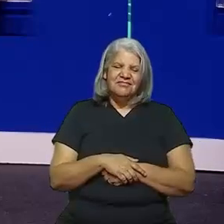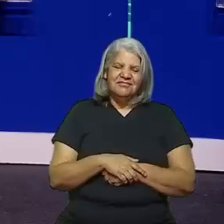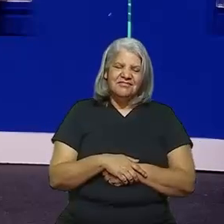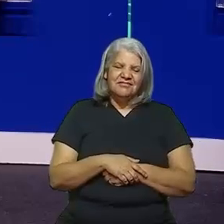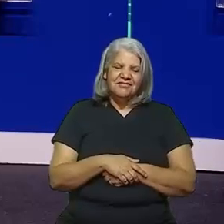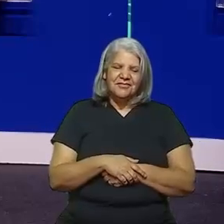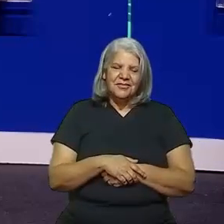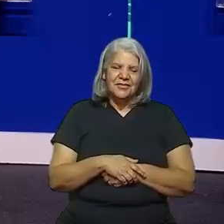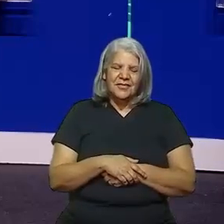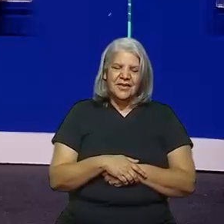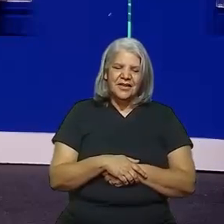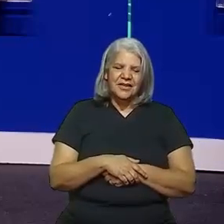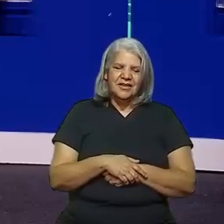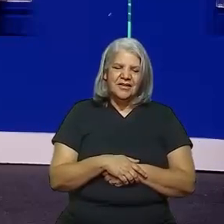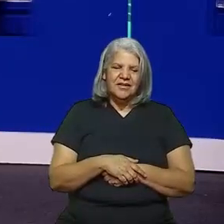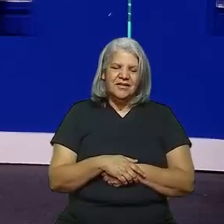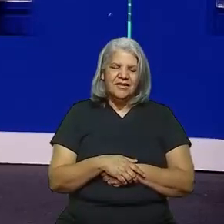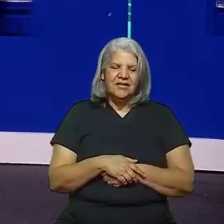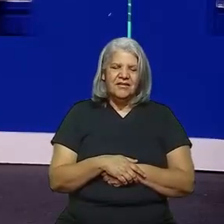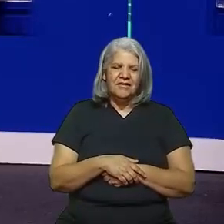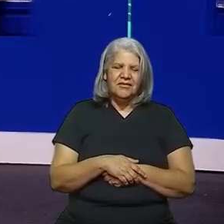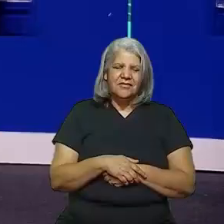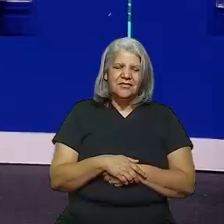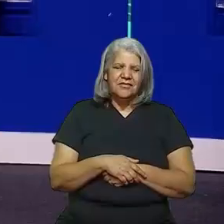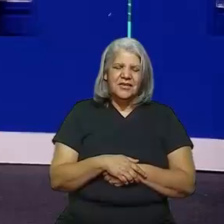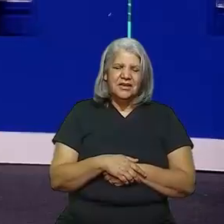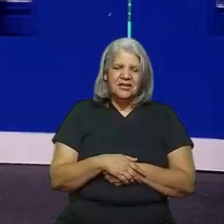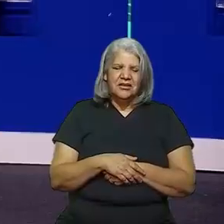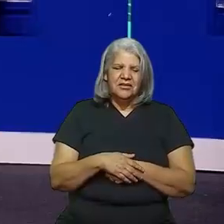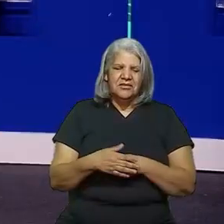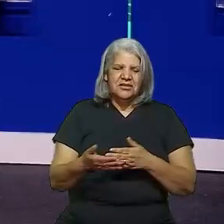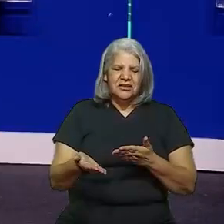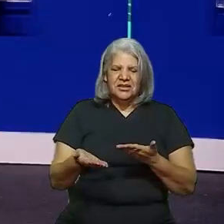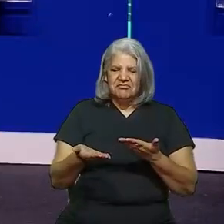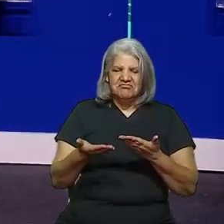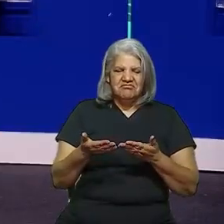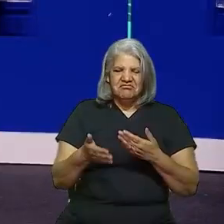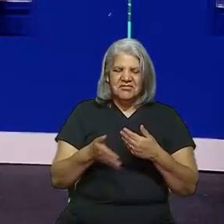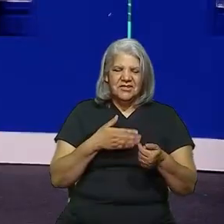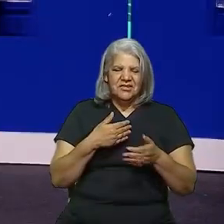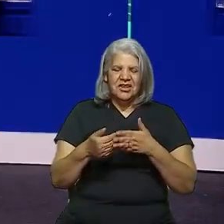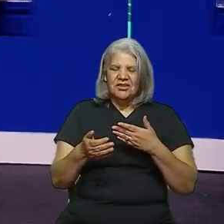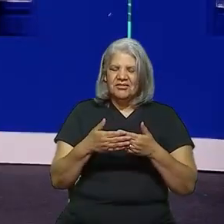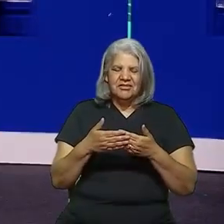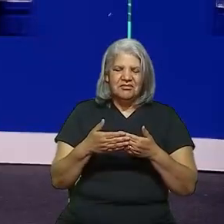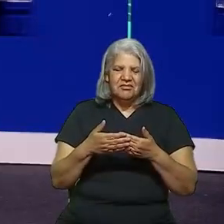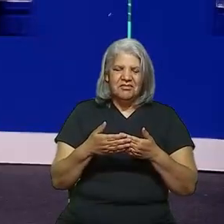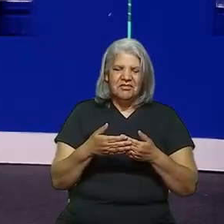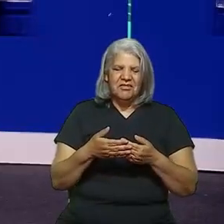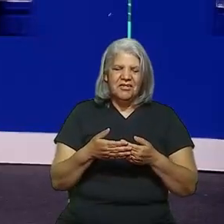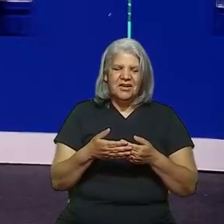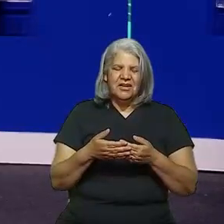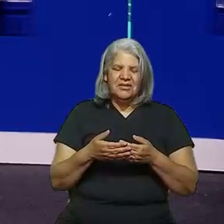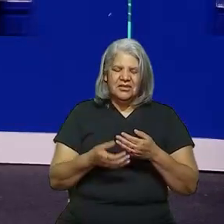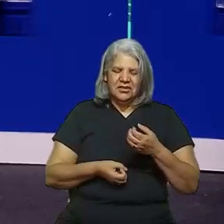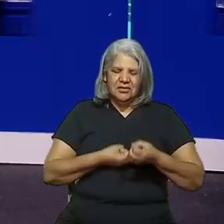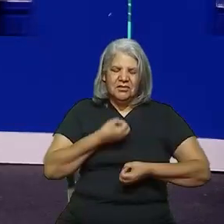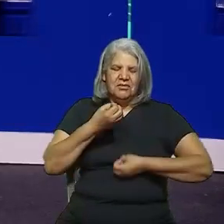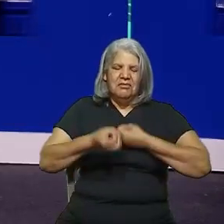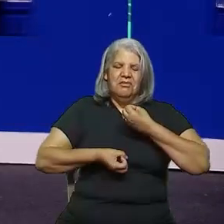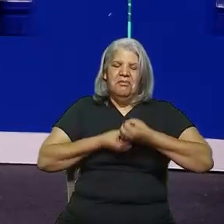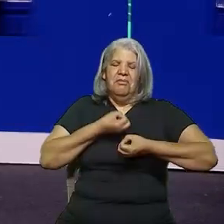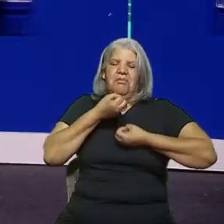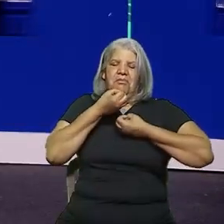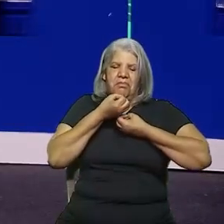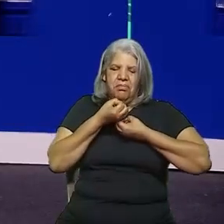que me taxam de ultra-beócia a pretensão de vir da Escócia, aos que vomitam meus poemas, dos